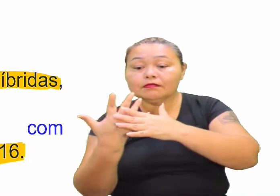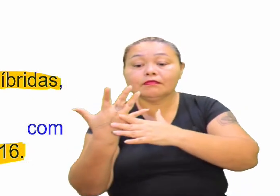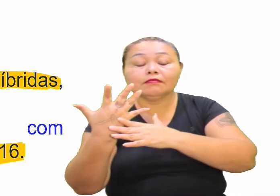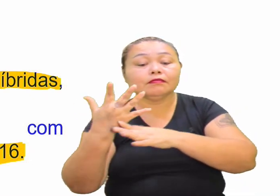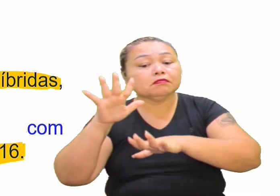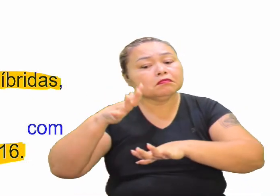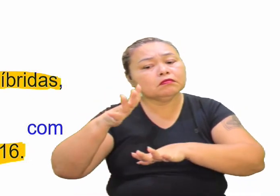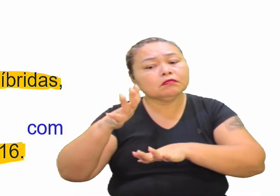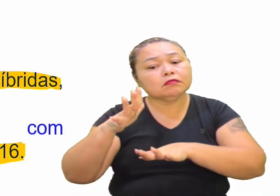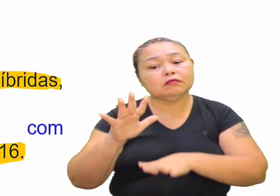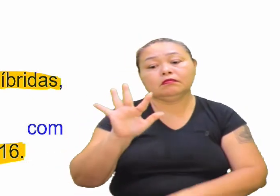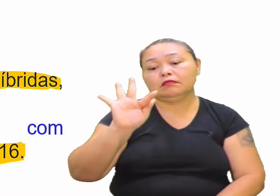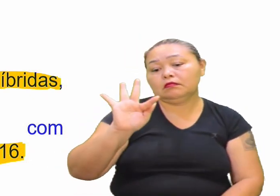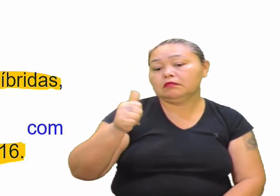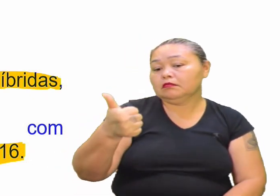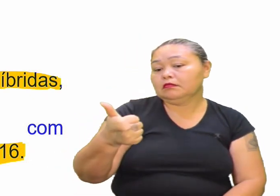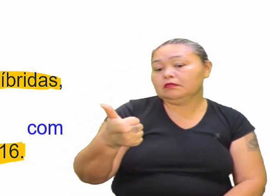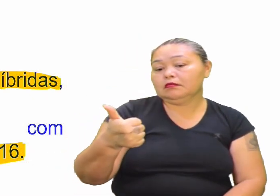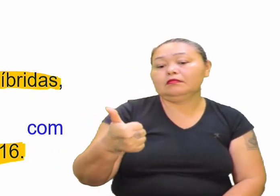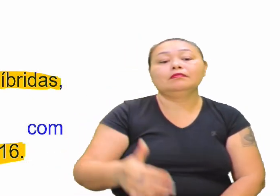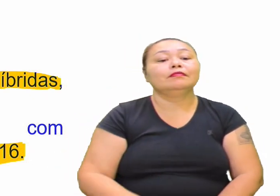ali F1.